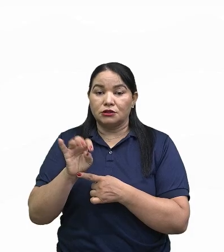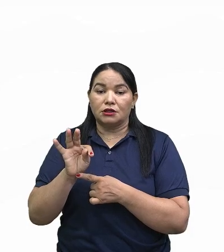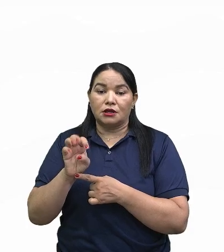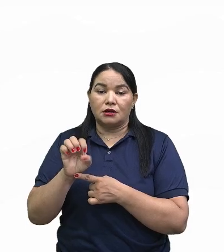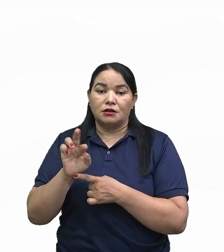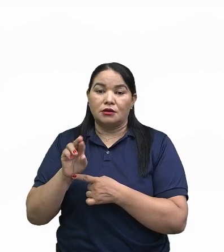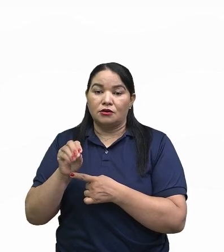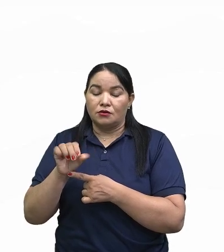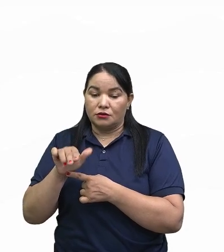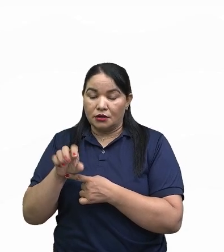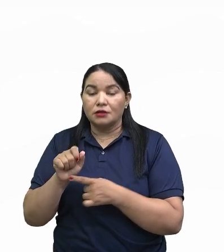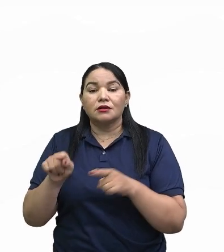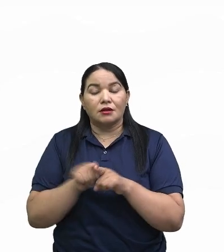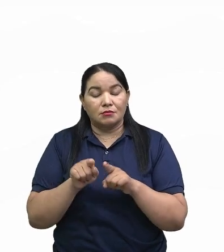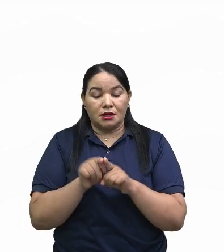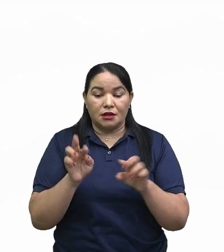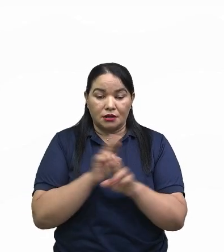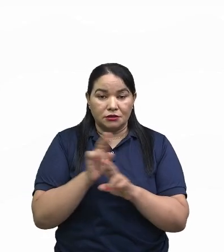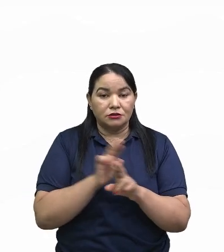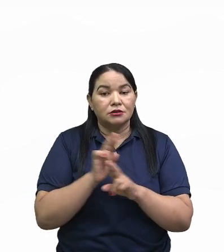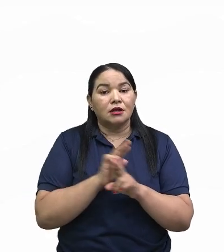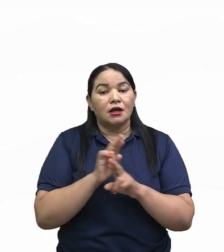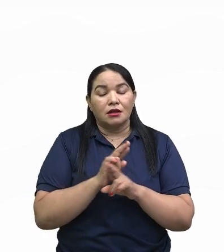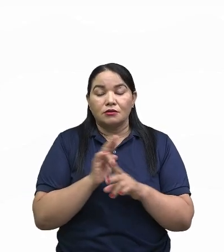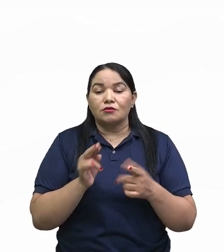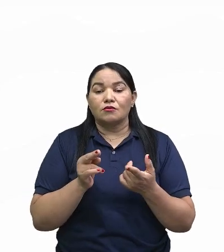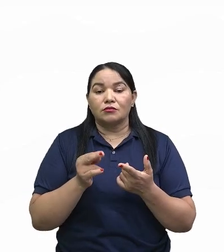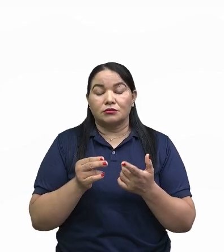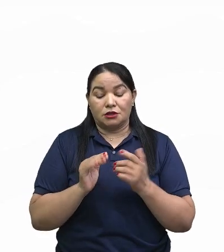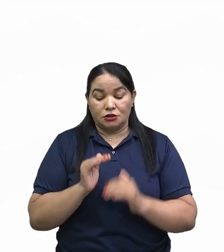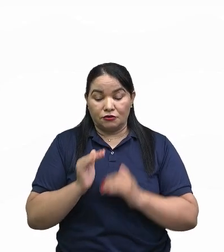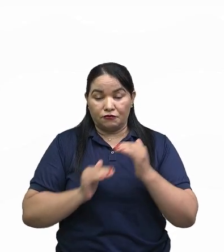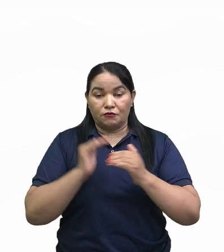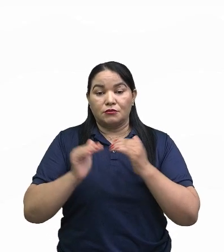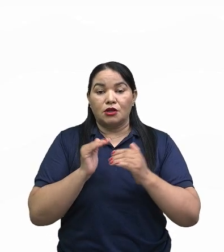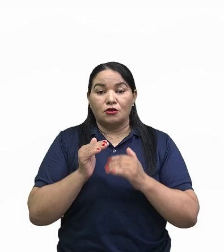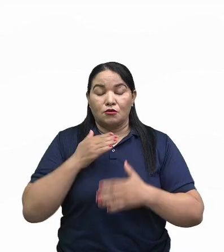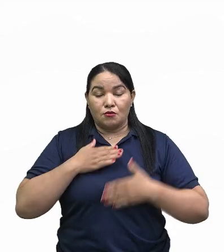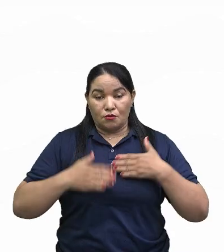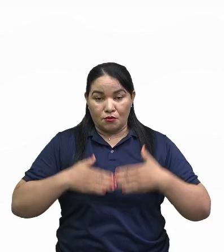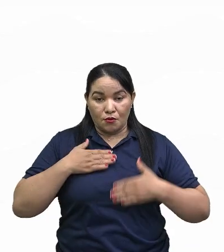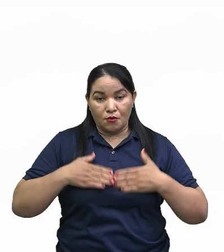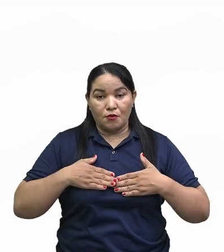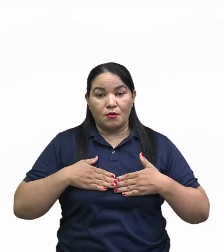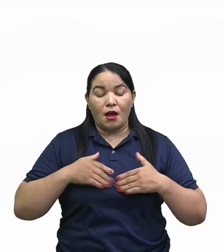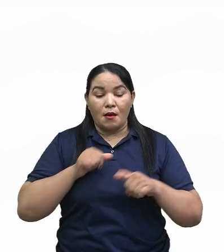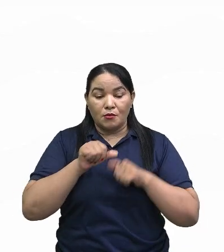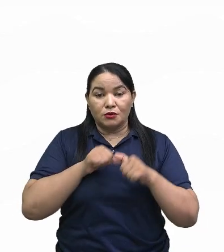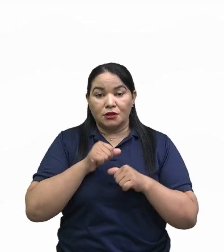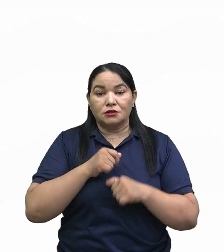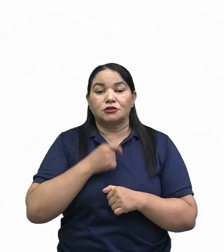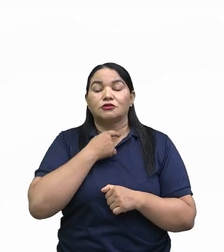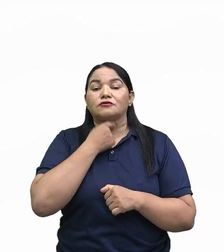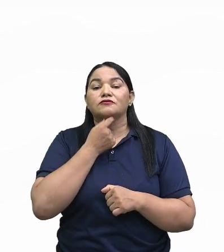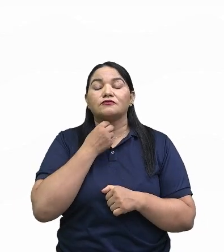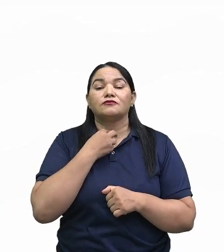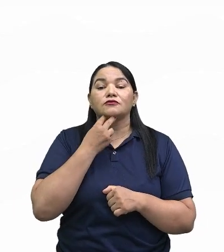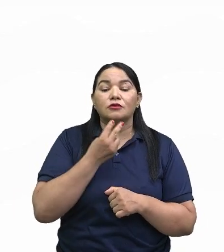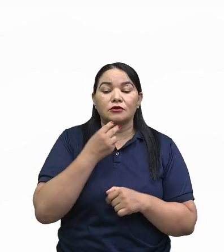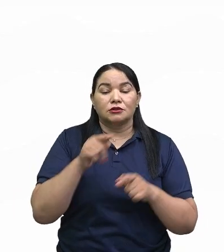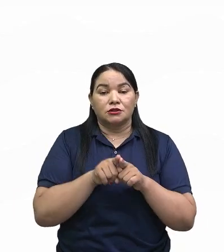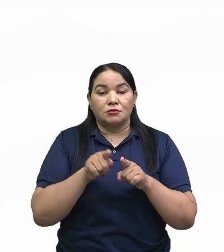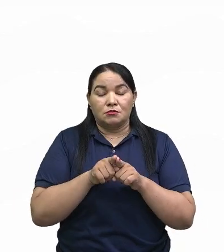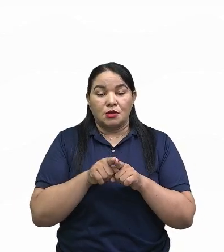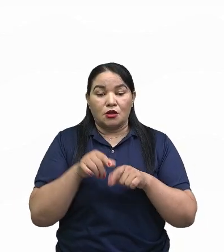está relacionado com esse desenvolvimento, né, o desenvolvimento do corpo masculino, a mudança de voz, o crescimento de pelos,